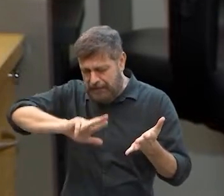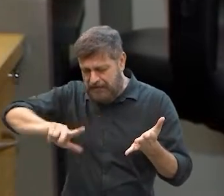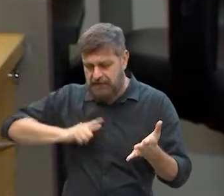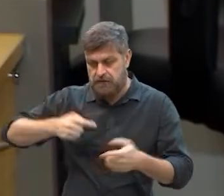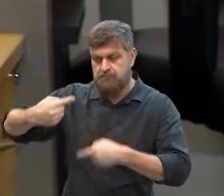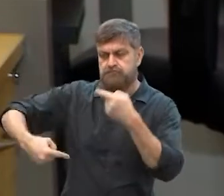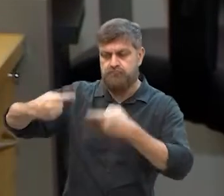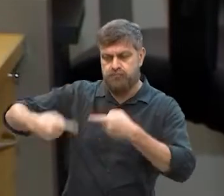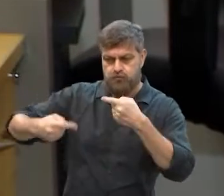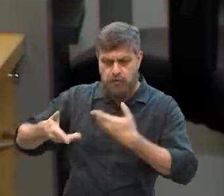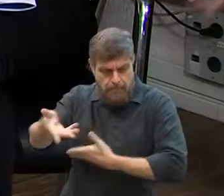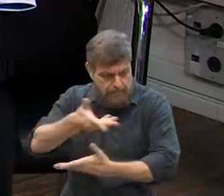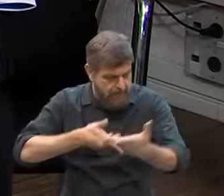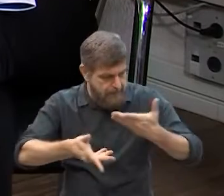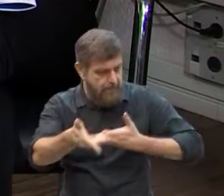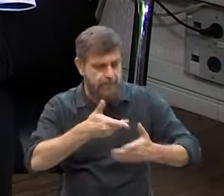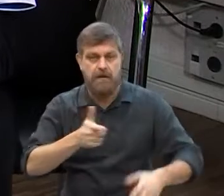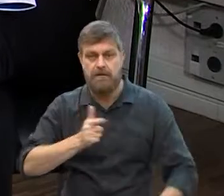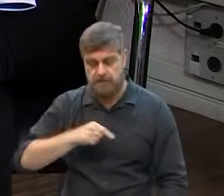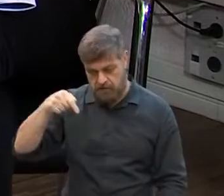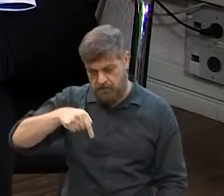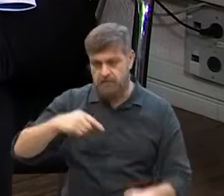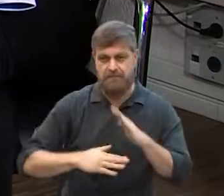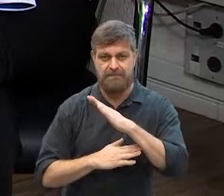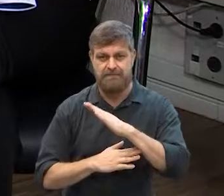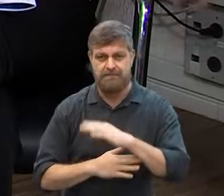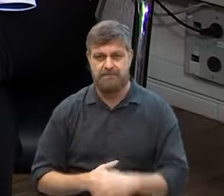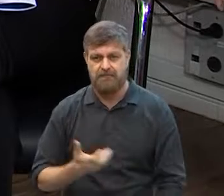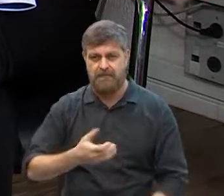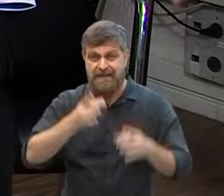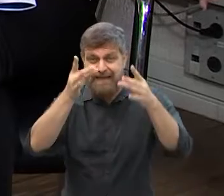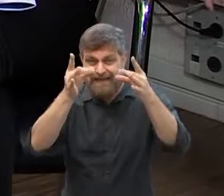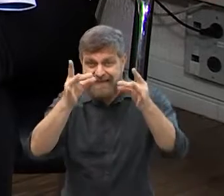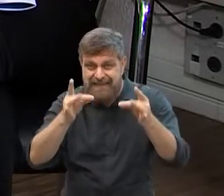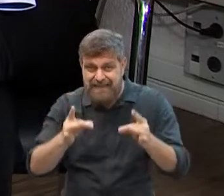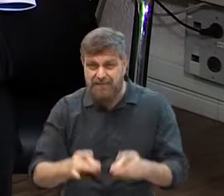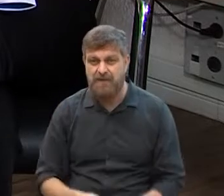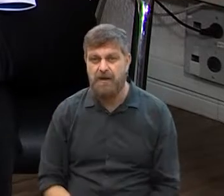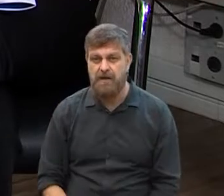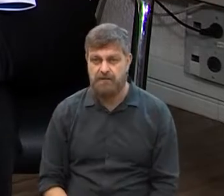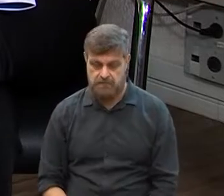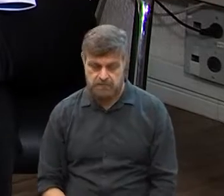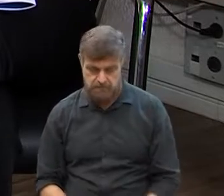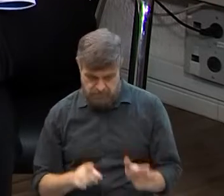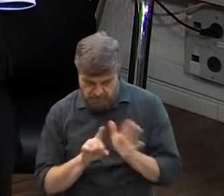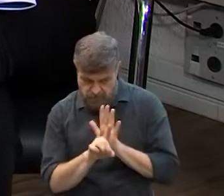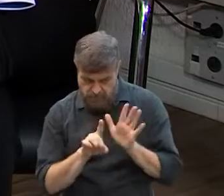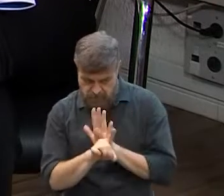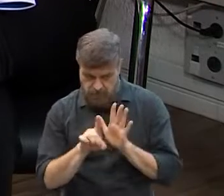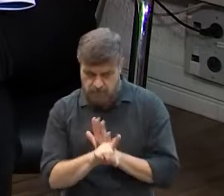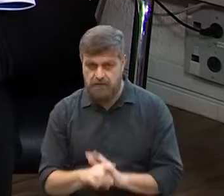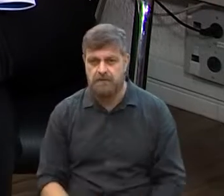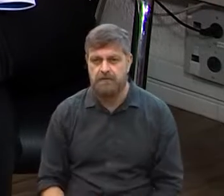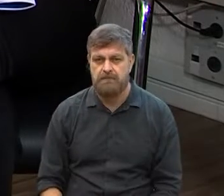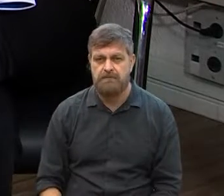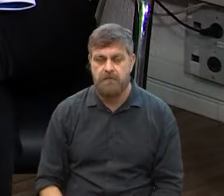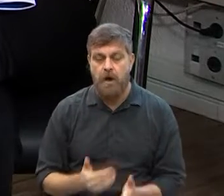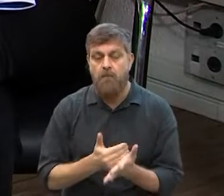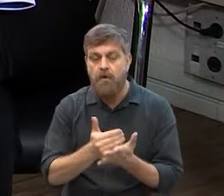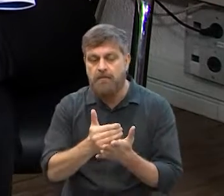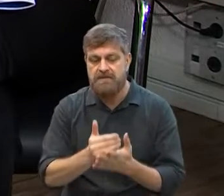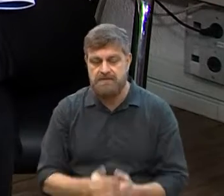discussões aqui no Legislativo. Eu queria agora detalhar esses debates aí com o senhor ao longo desse programa, começando